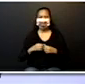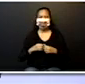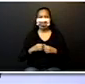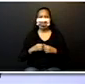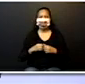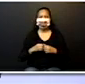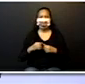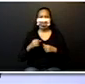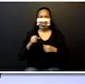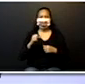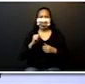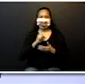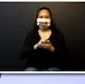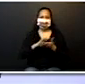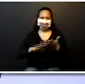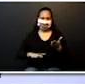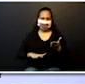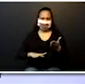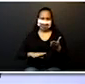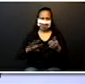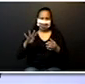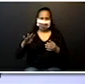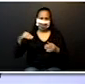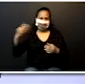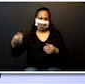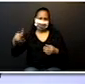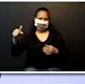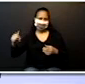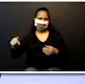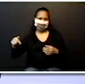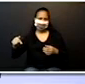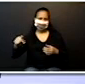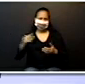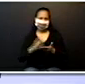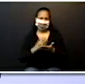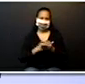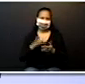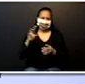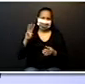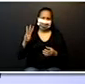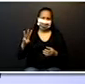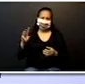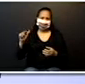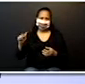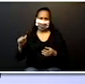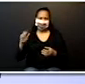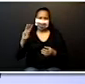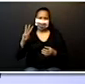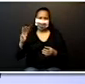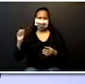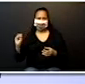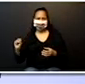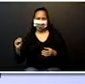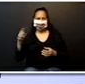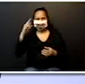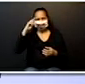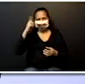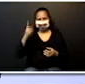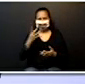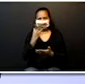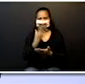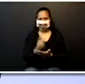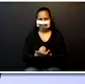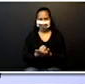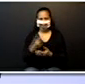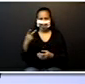as atividades da tarefa de 4 a 7, da página 37 e 38, e tirar dúvidas pelo aplicativo com o